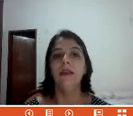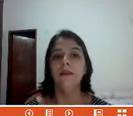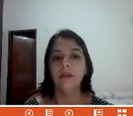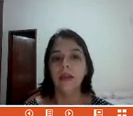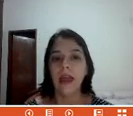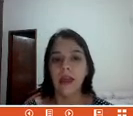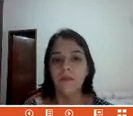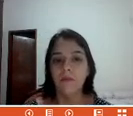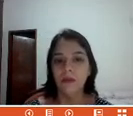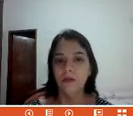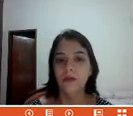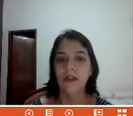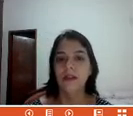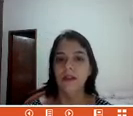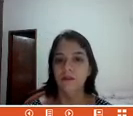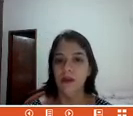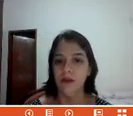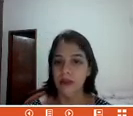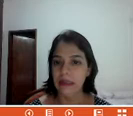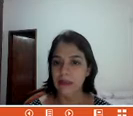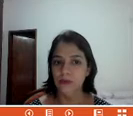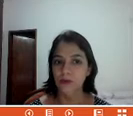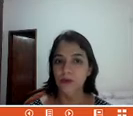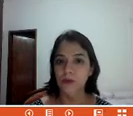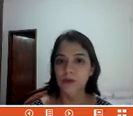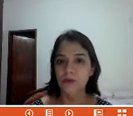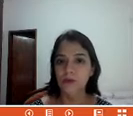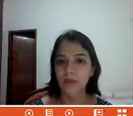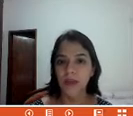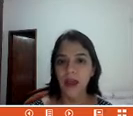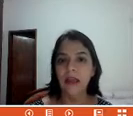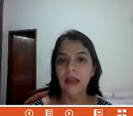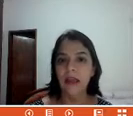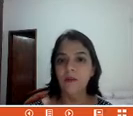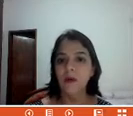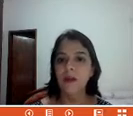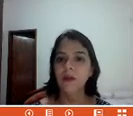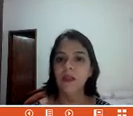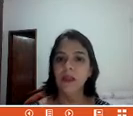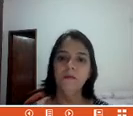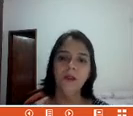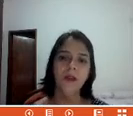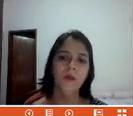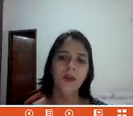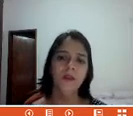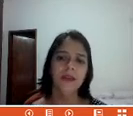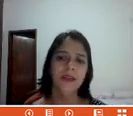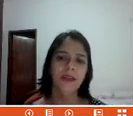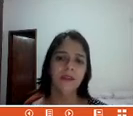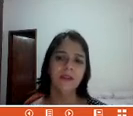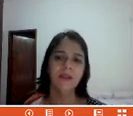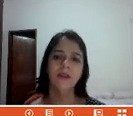E teve uma luta então pela educação dos surdos, tá? Quando que em